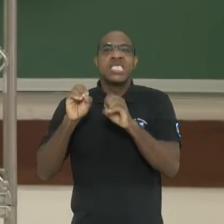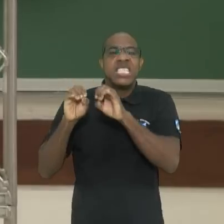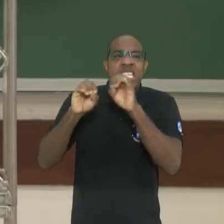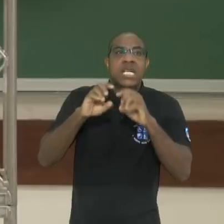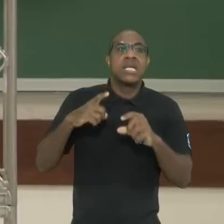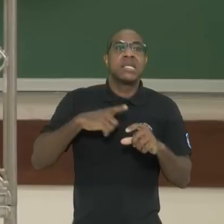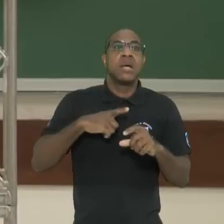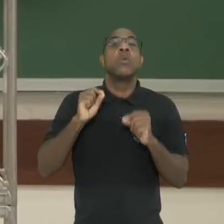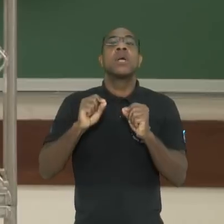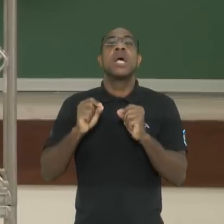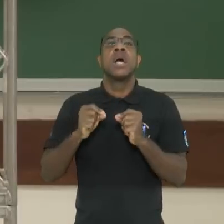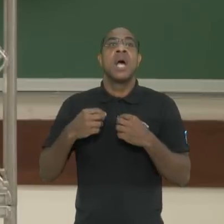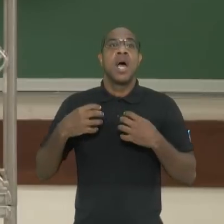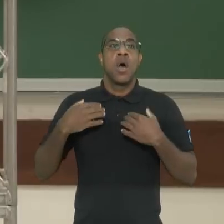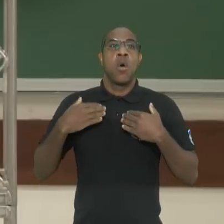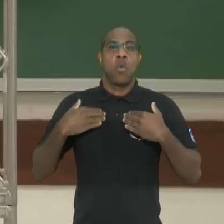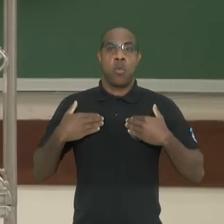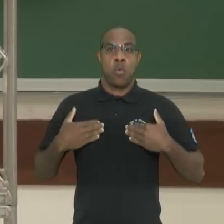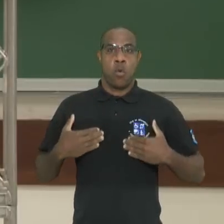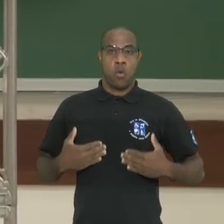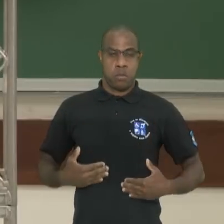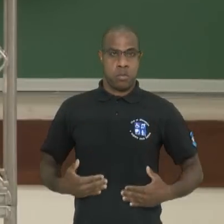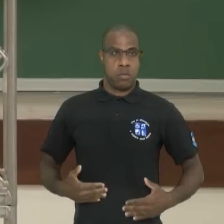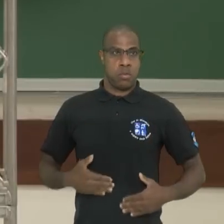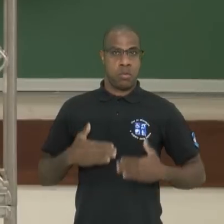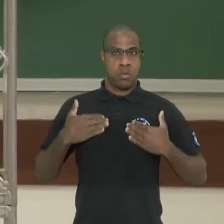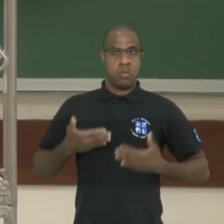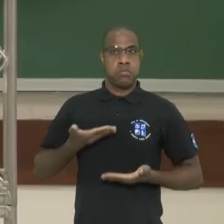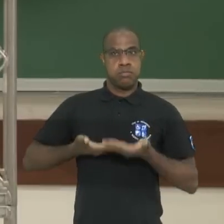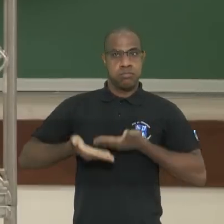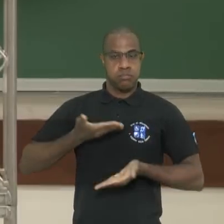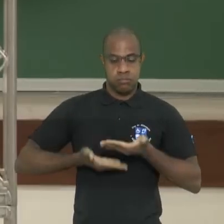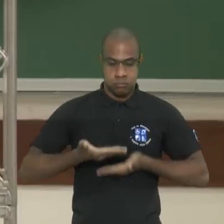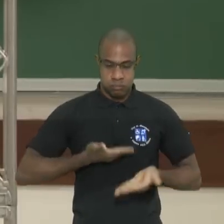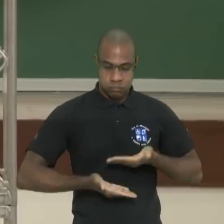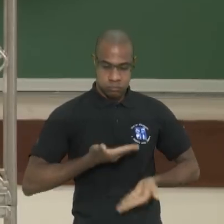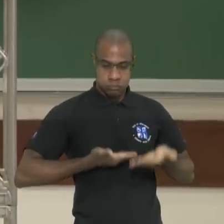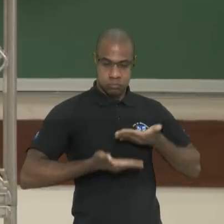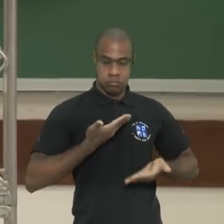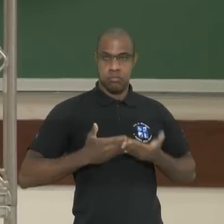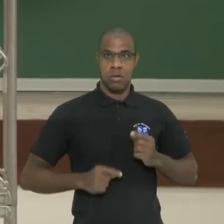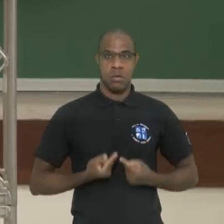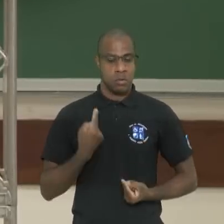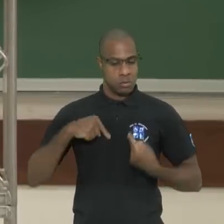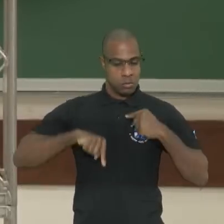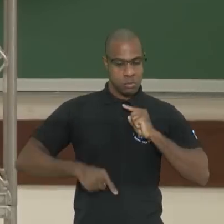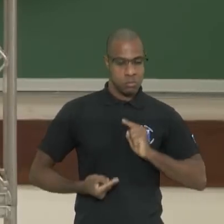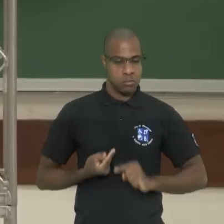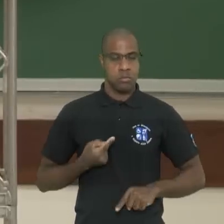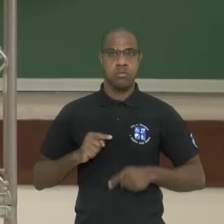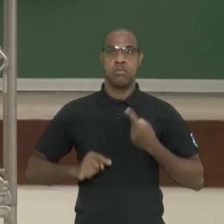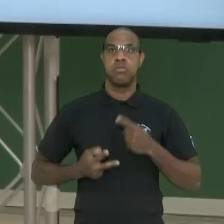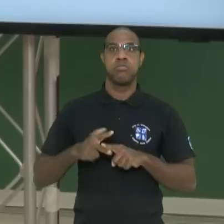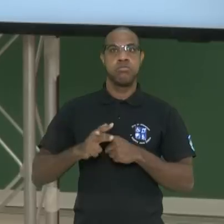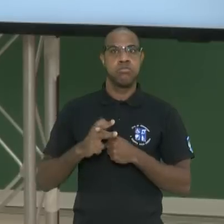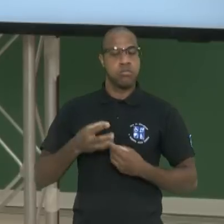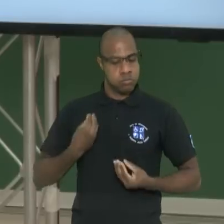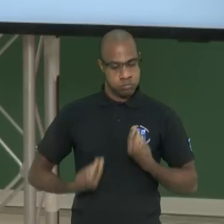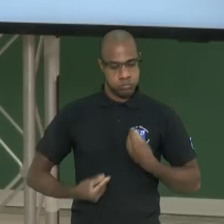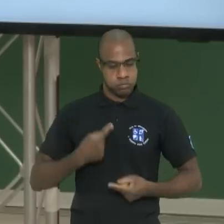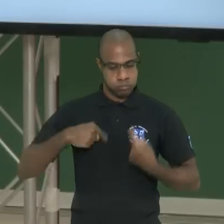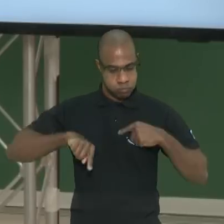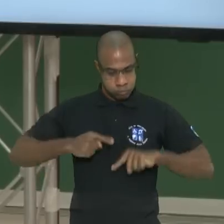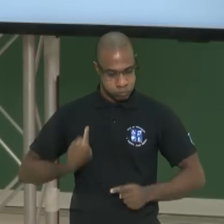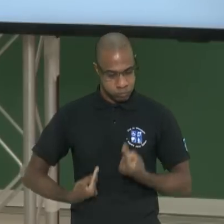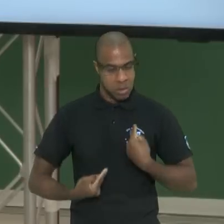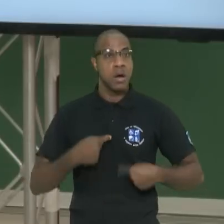nosso corpo, em harmonia com o nosso corpo, ajudando o nosso corpo a funcionar. São bactérias que estão na nossa cavidade oral,